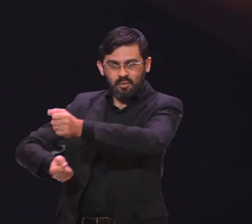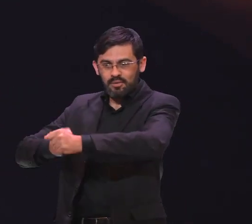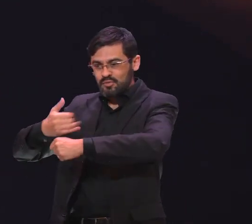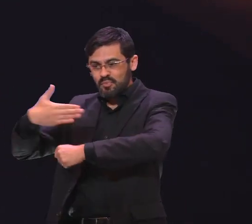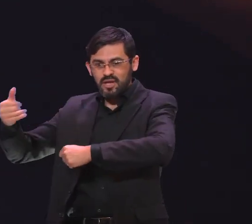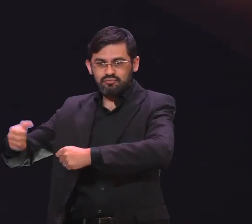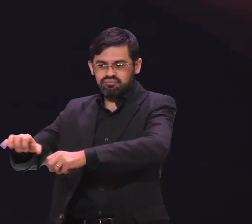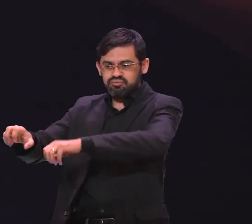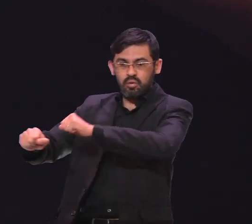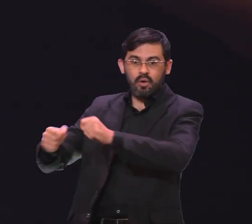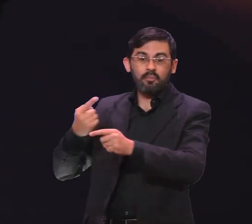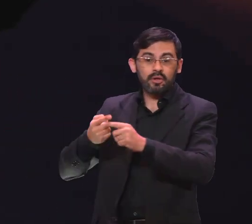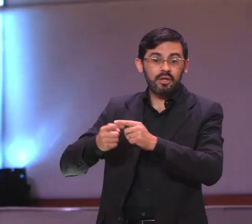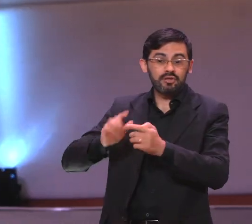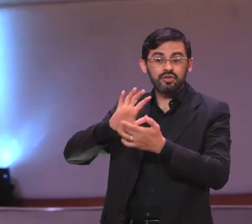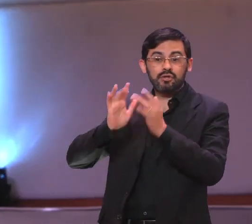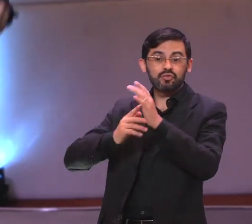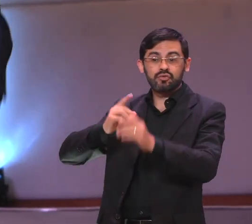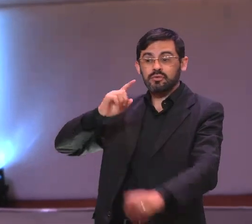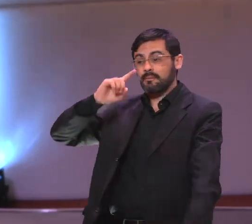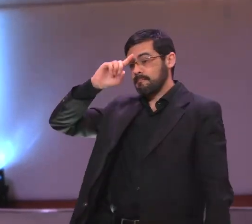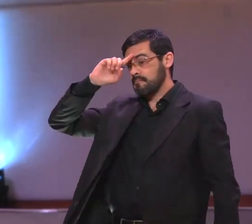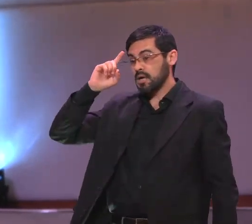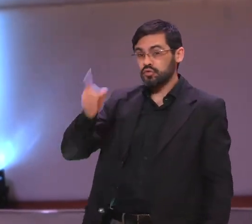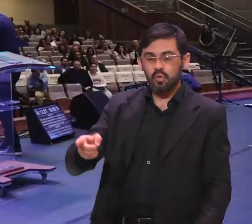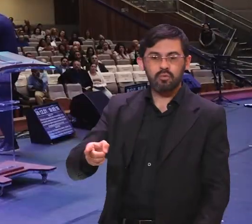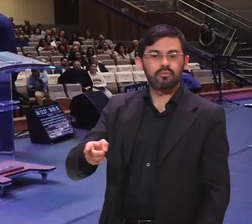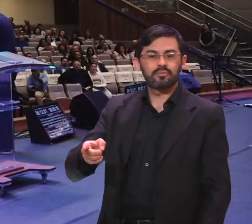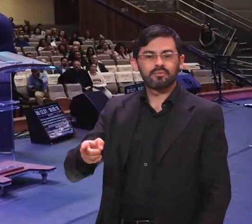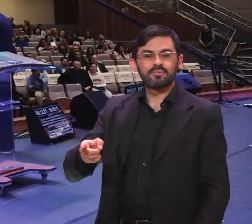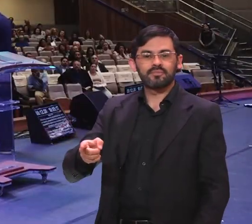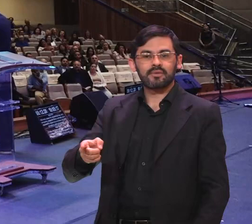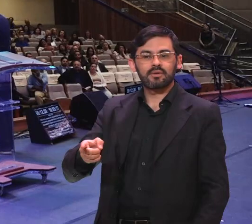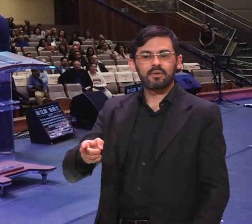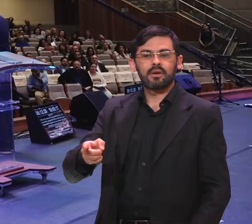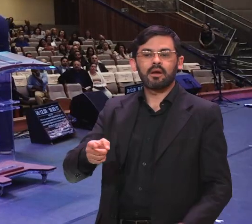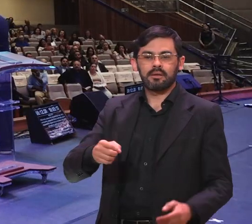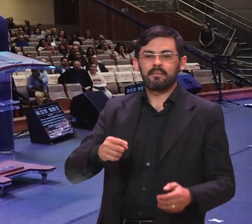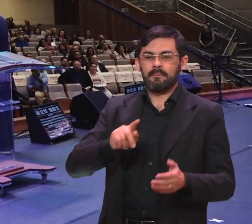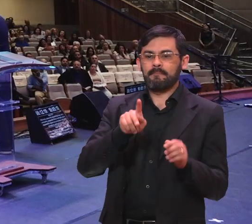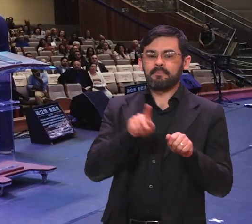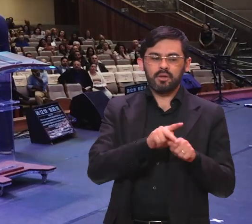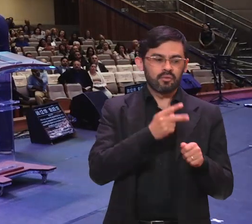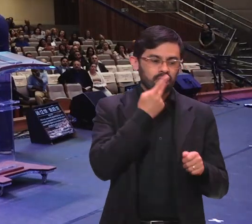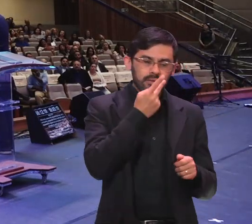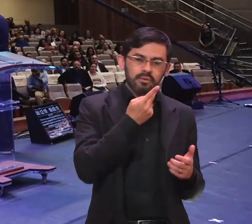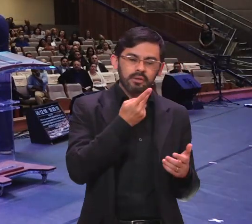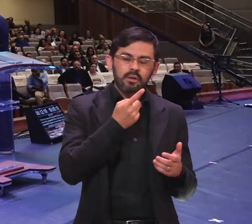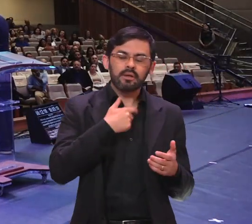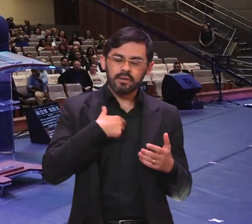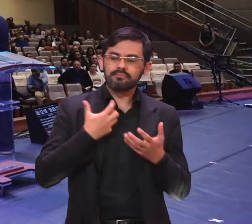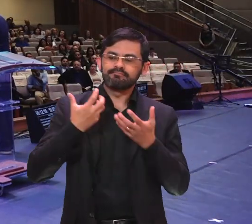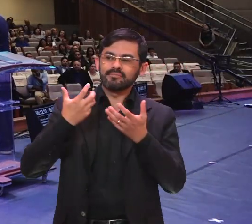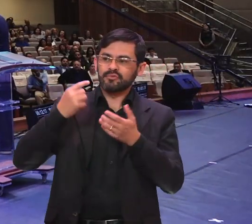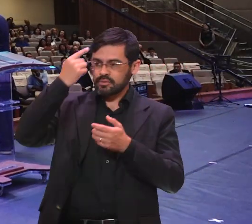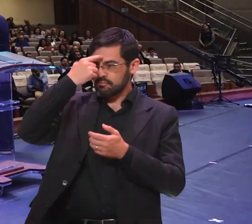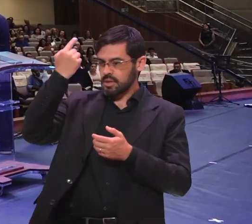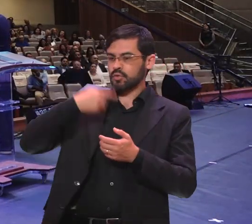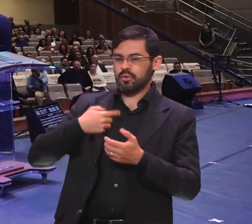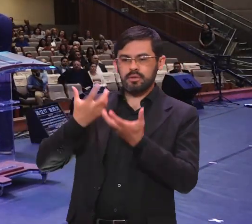liberada. Lance as redes do outro lado. O que ele disse? Sobre a sua palavra